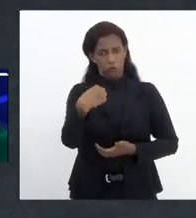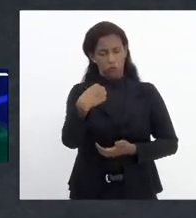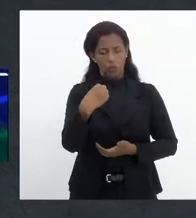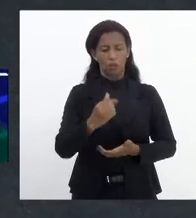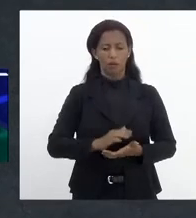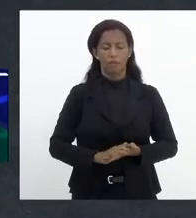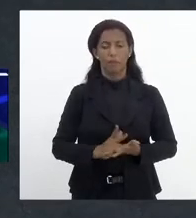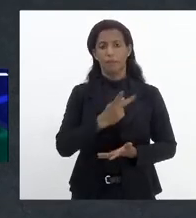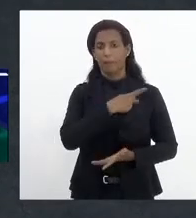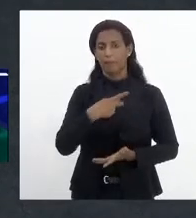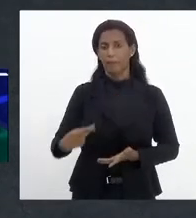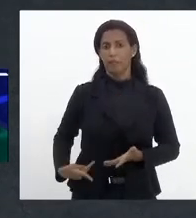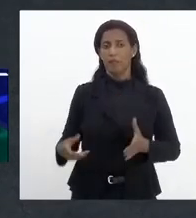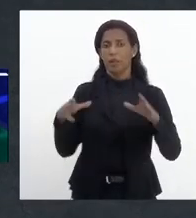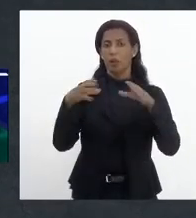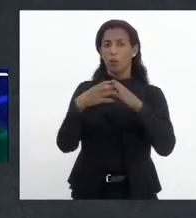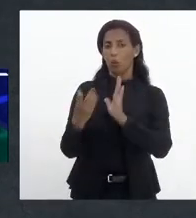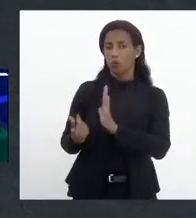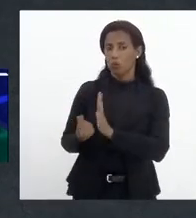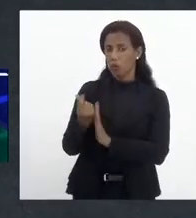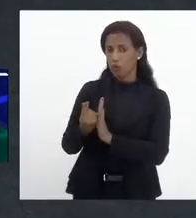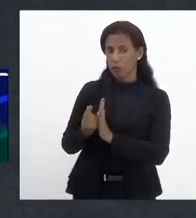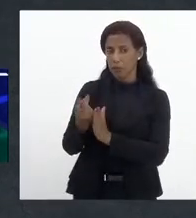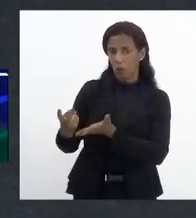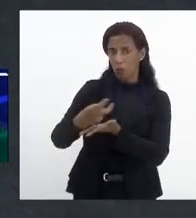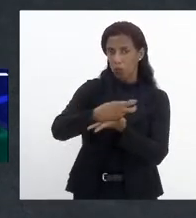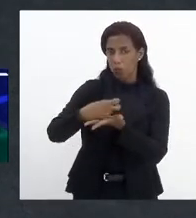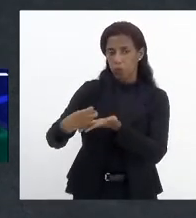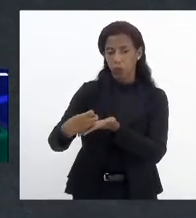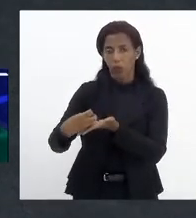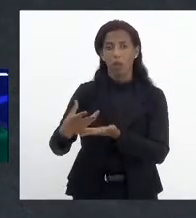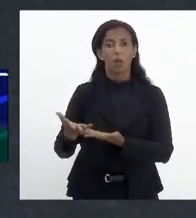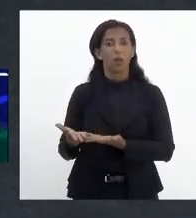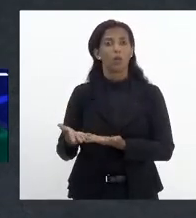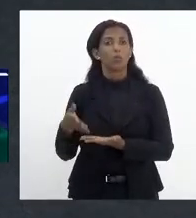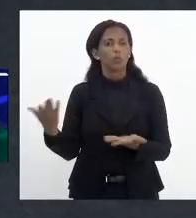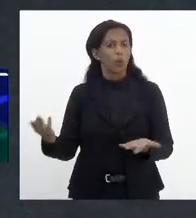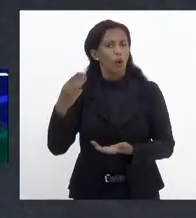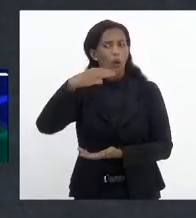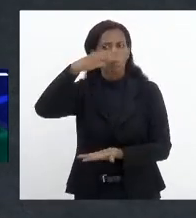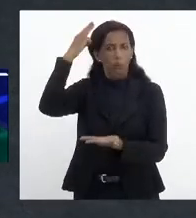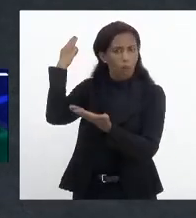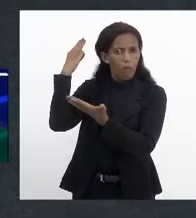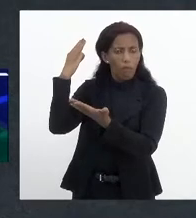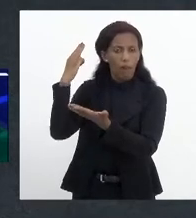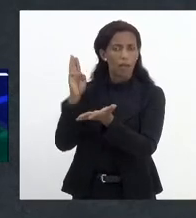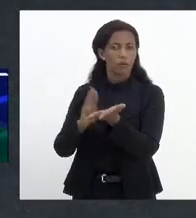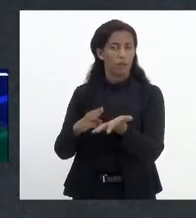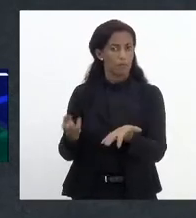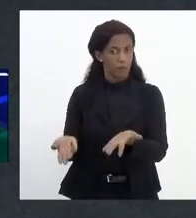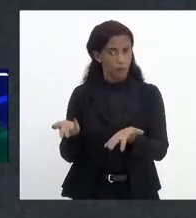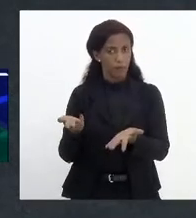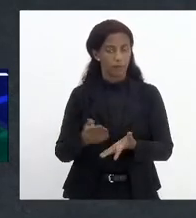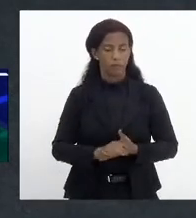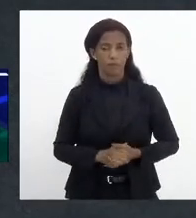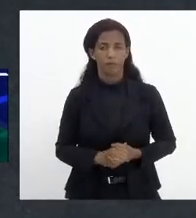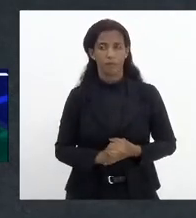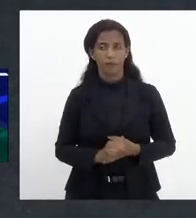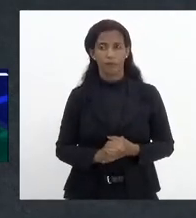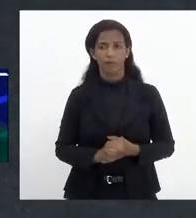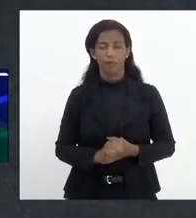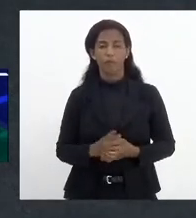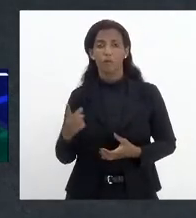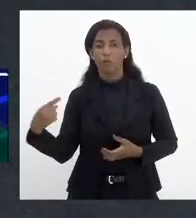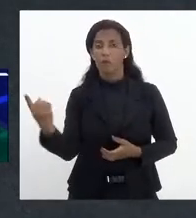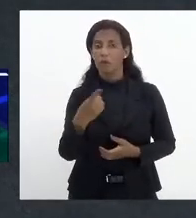para presidente da Comissão de Tributação, do qual o Márcio Pacheco é membro,